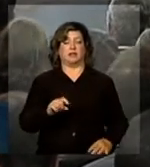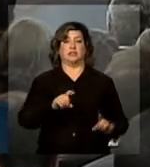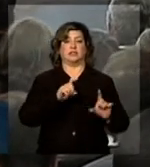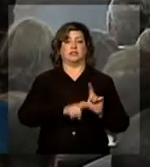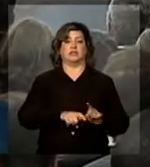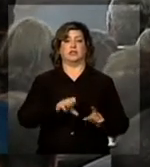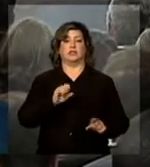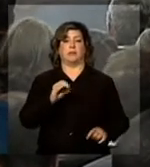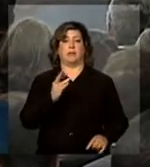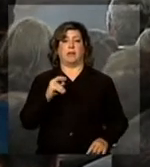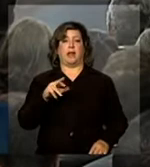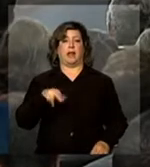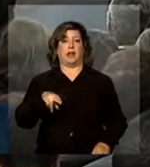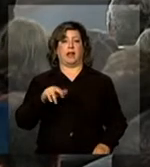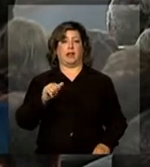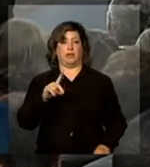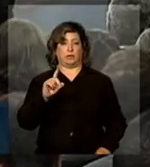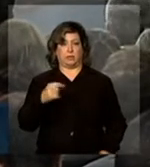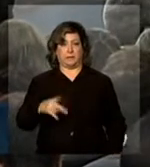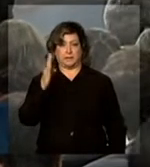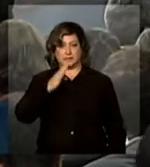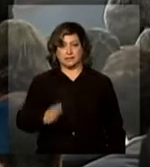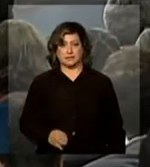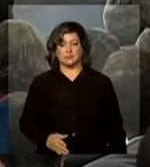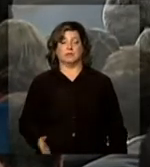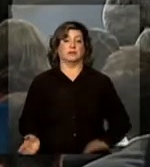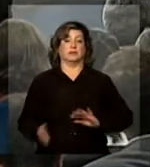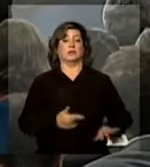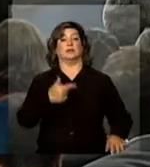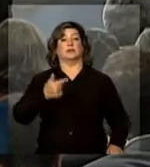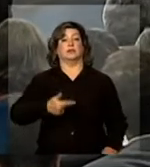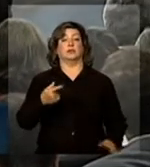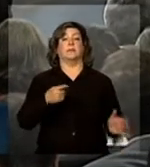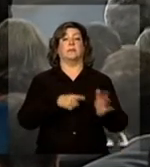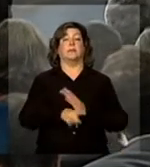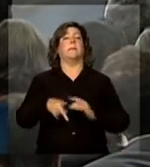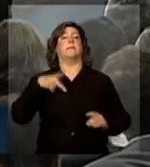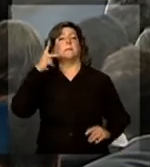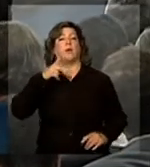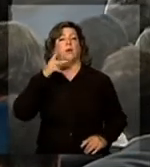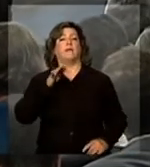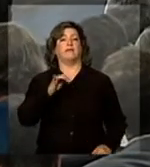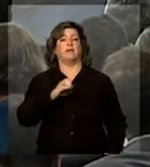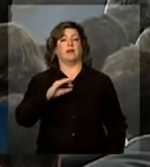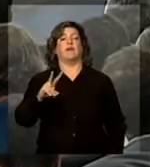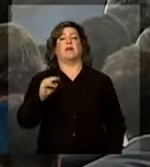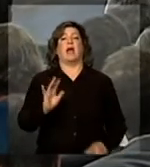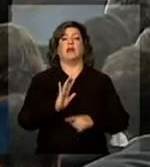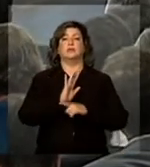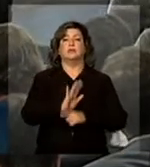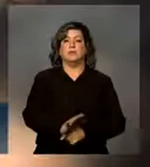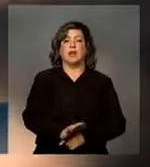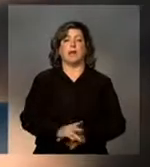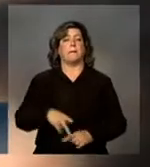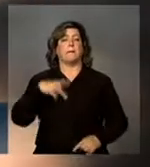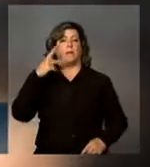Brasil? Segunda pergunta, se a política fiscal vai ajudar a política monetária a combater a